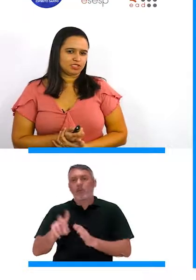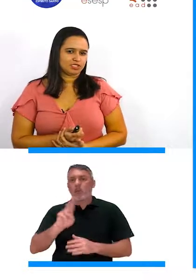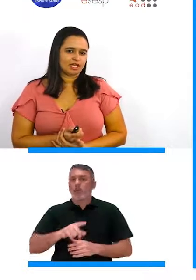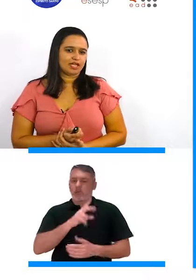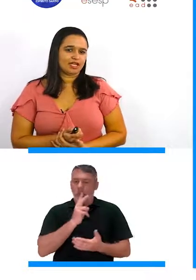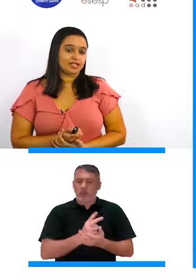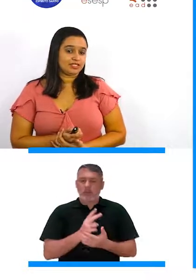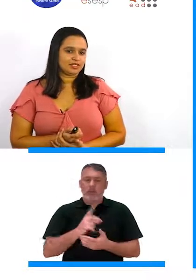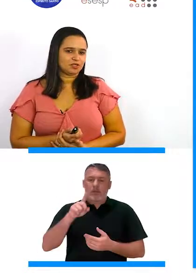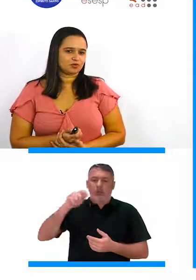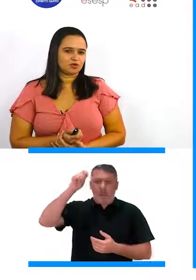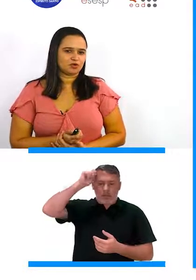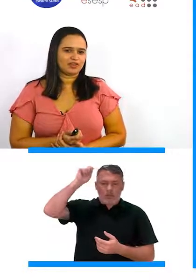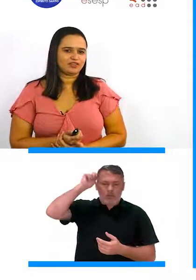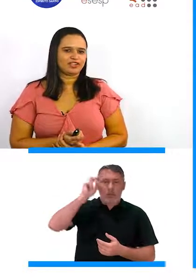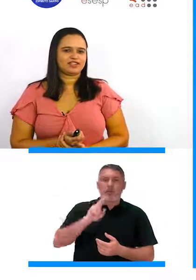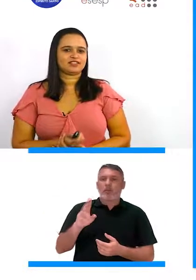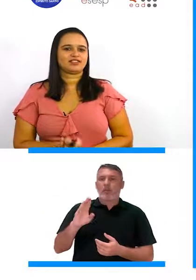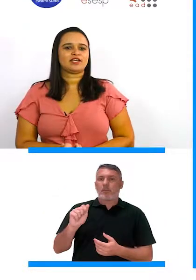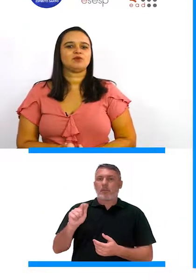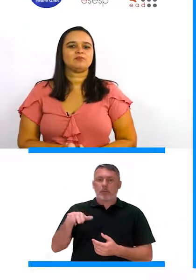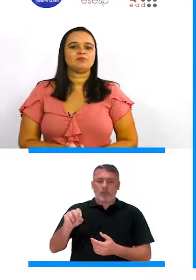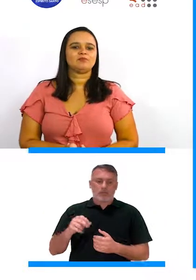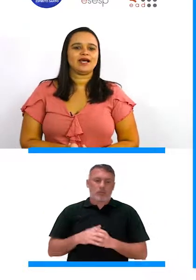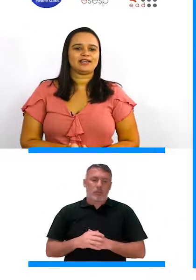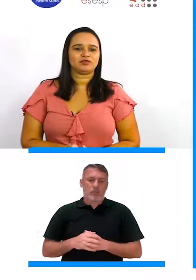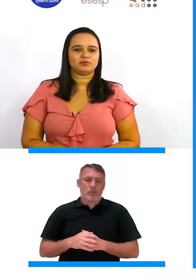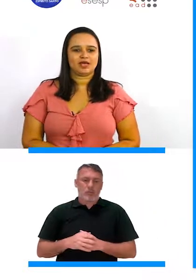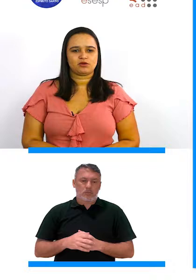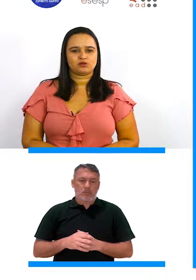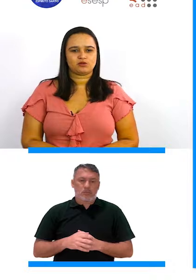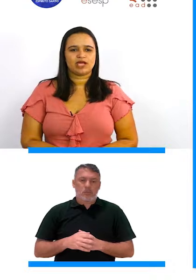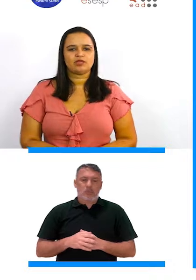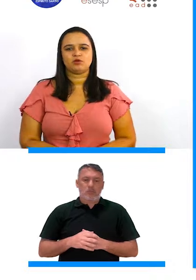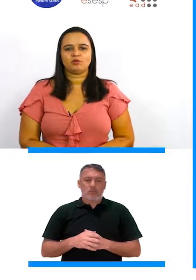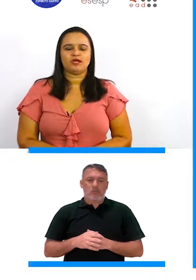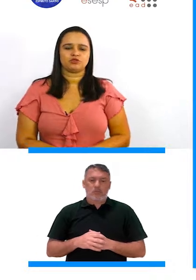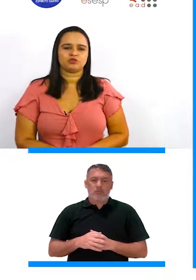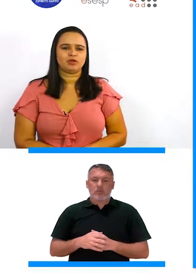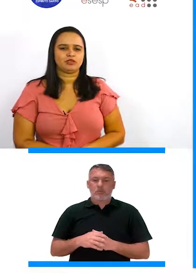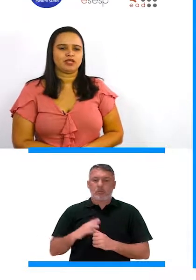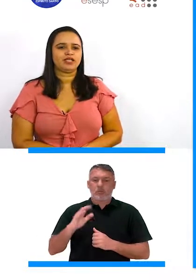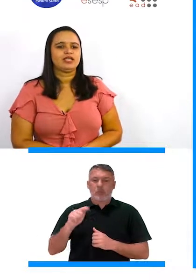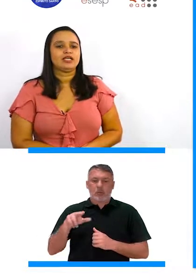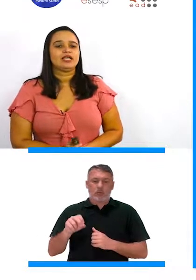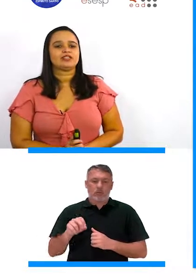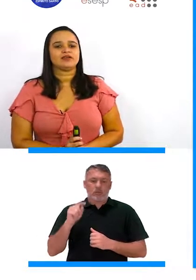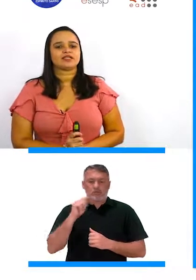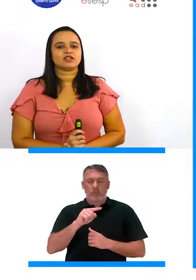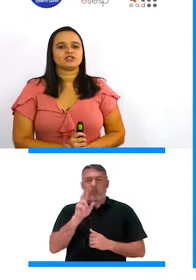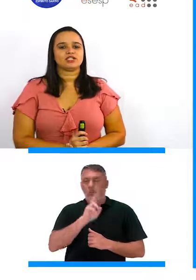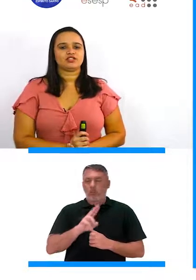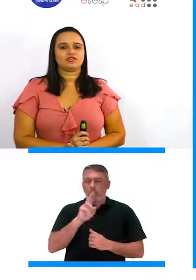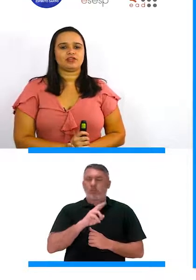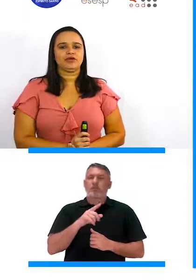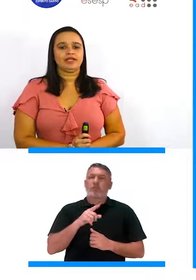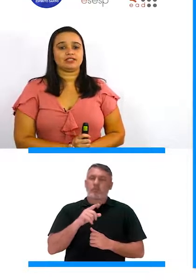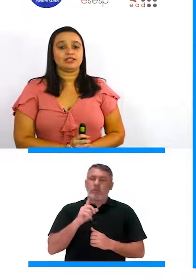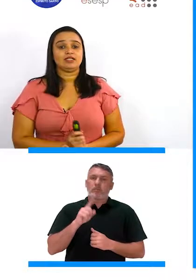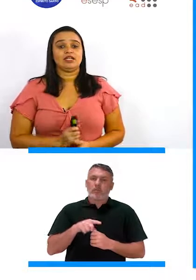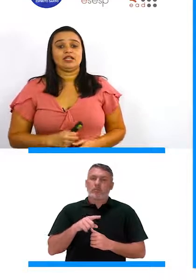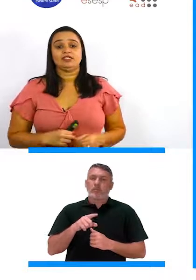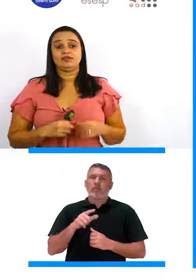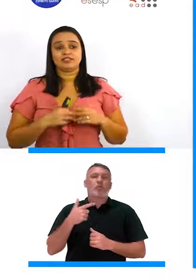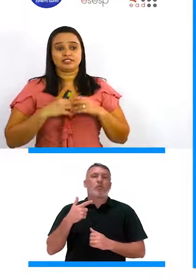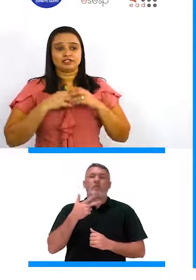podem utilizar esse autor como referência, que é o Bagno, Marcos Bagno, o Marcos Banho, né? Então, essa é a alternativa